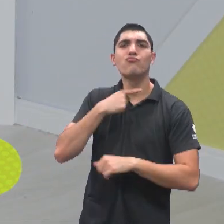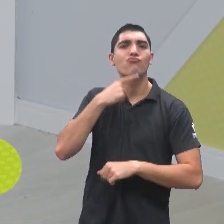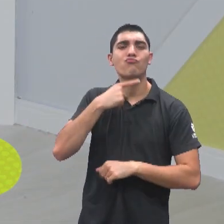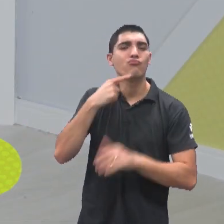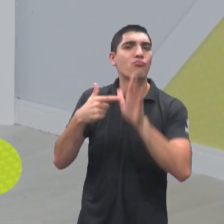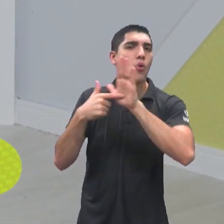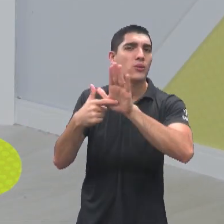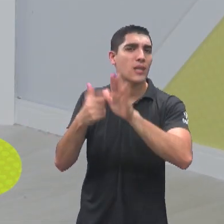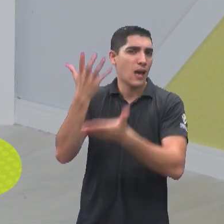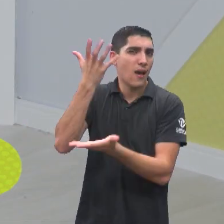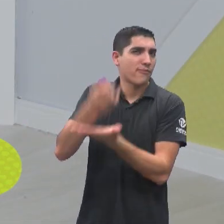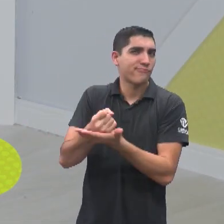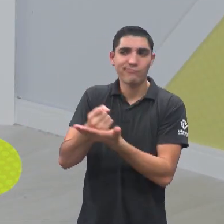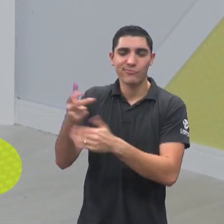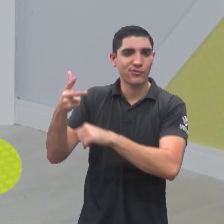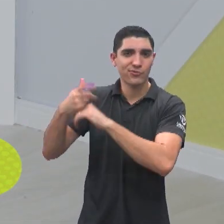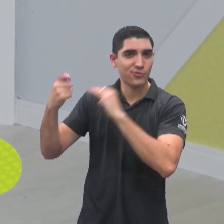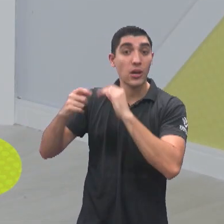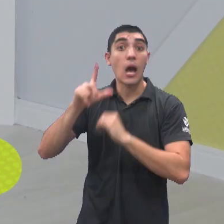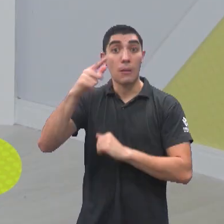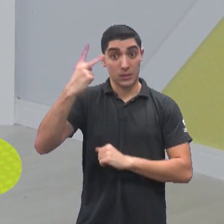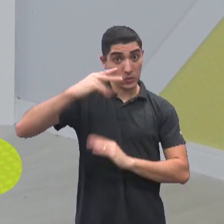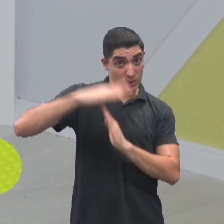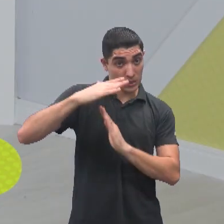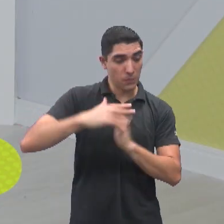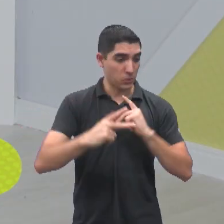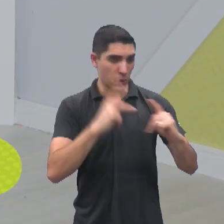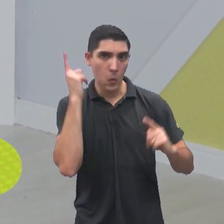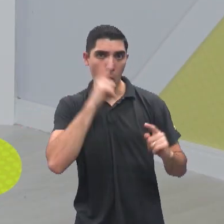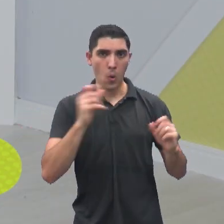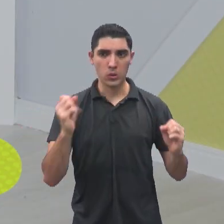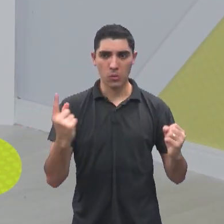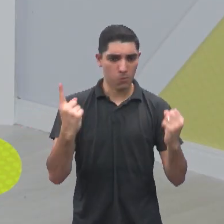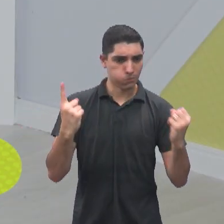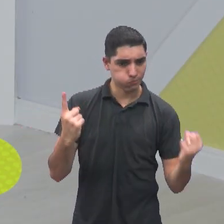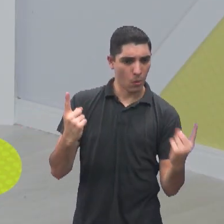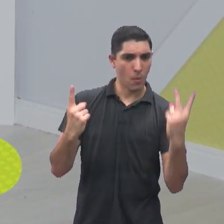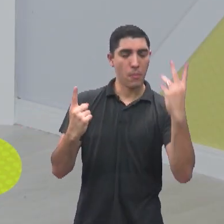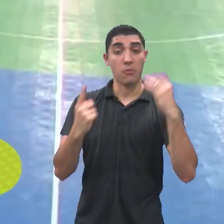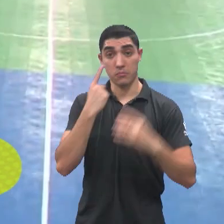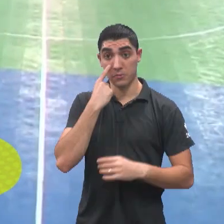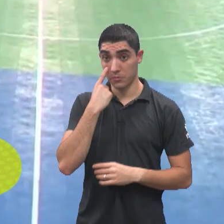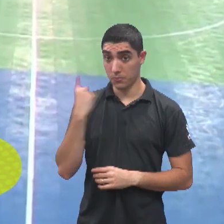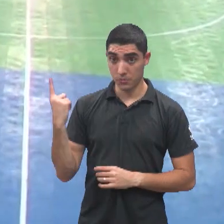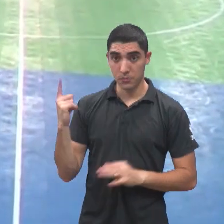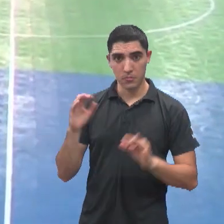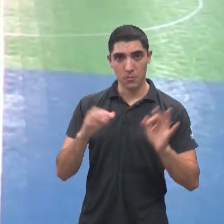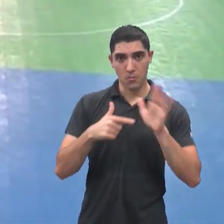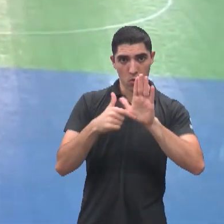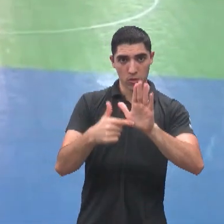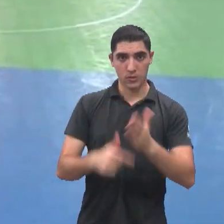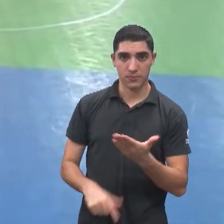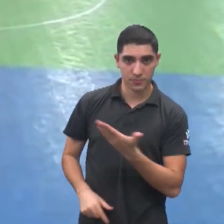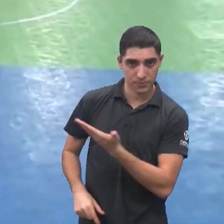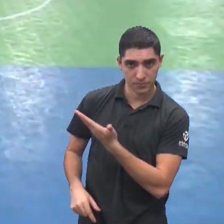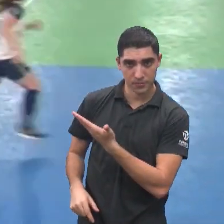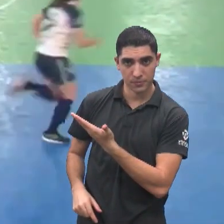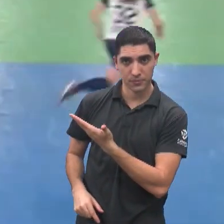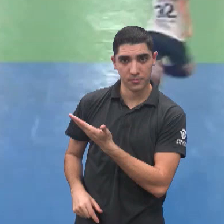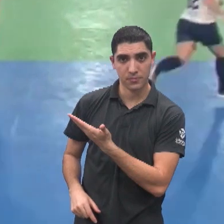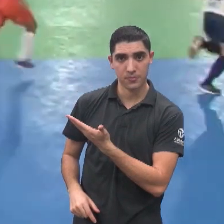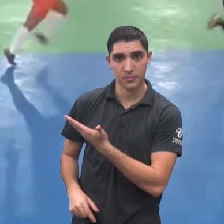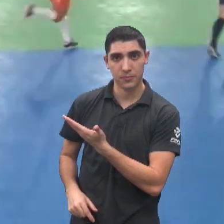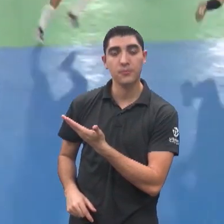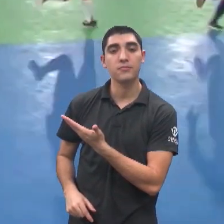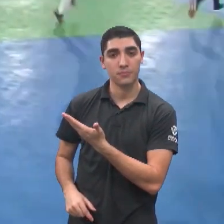tempo começou a reação do São José, então vamos ver os gols do São José, esses tem todos, o Matheus vai colocar em tela cheia pra gente, tá aí ó. O